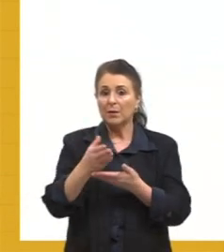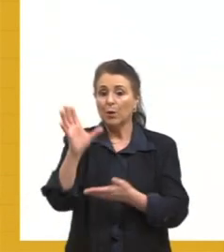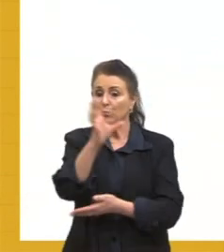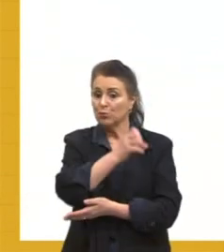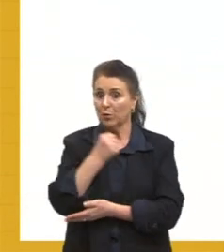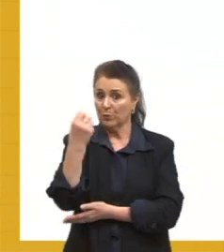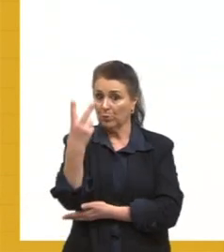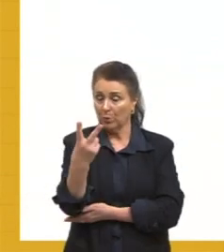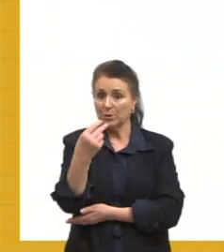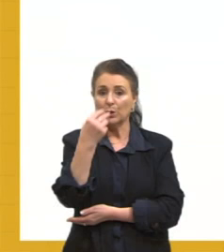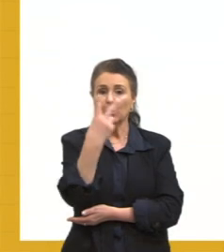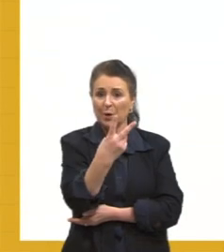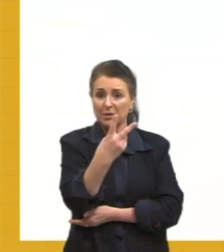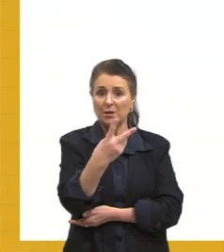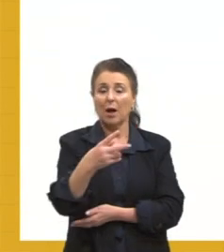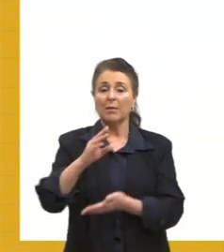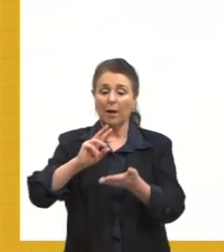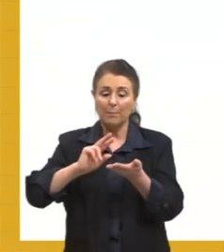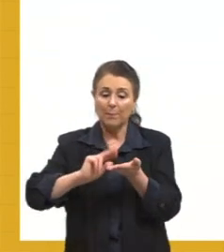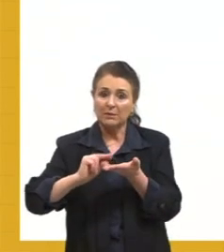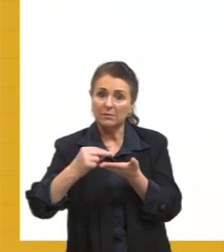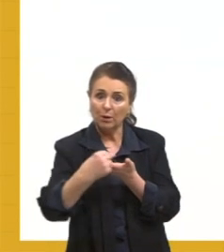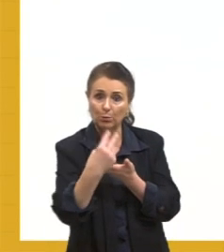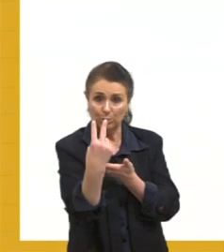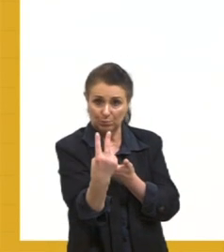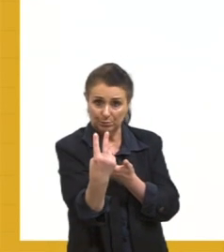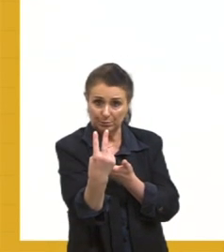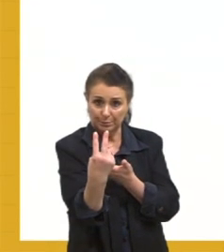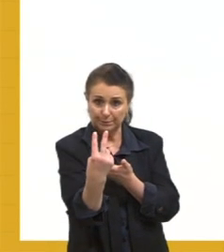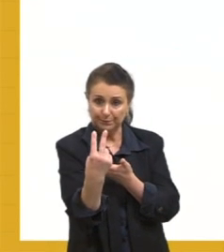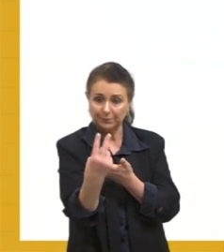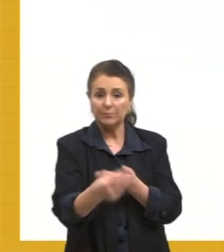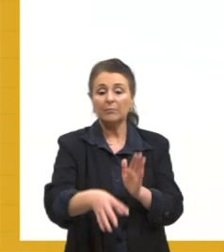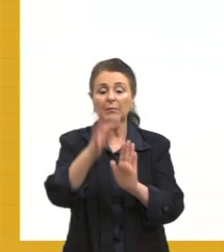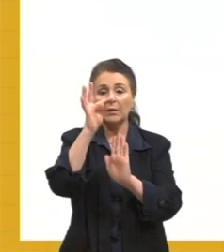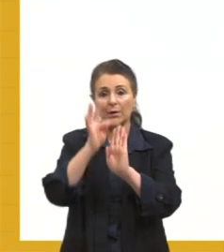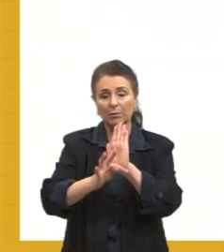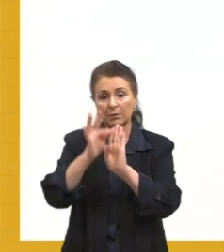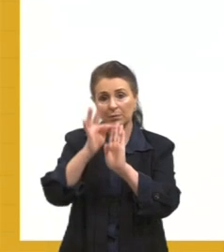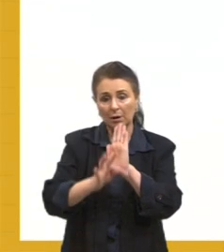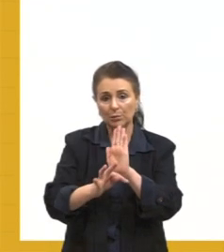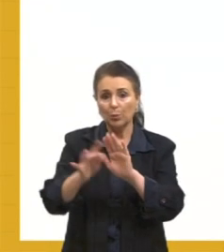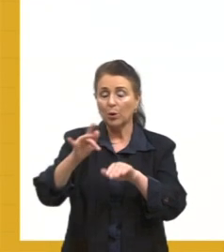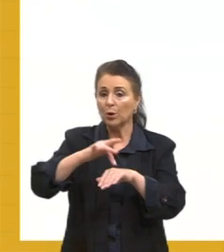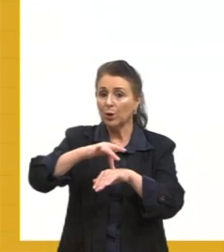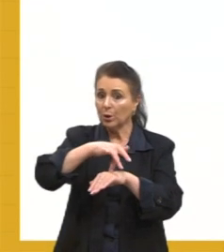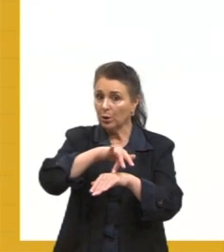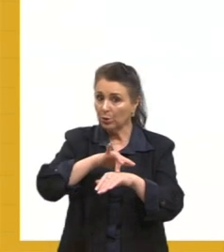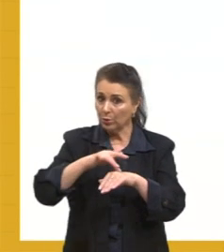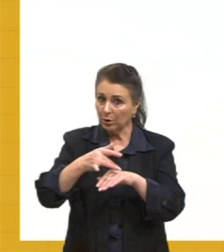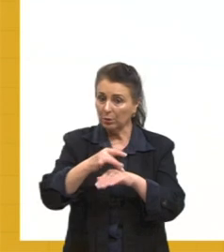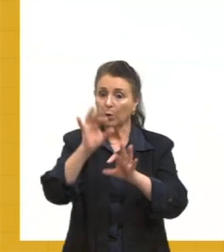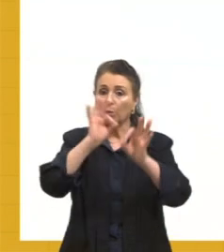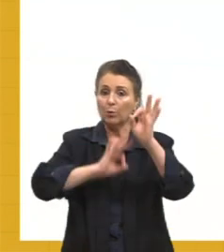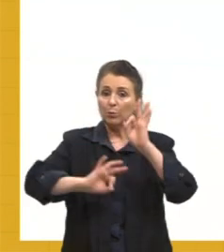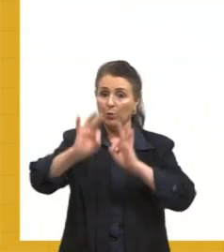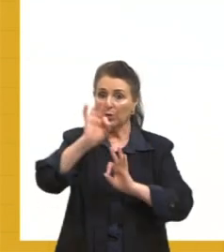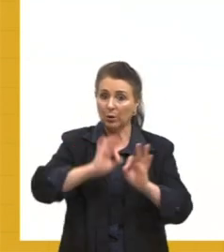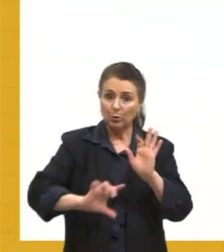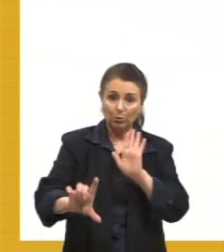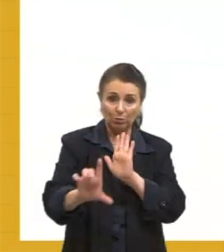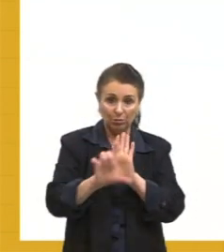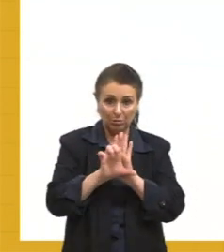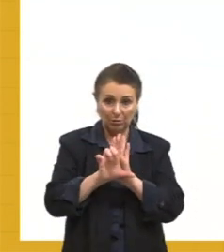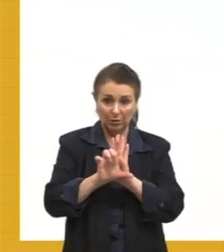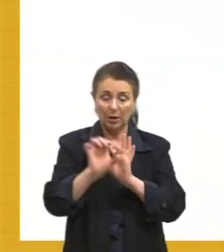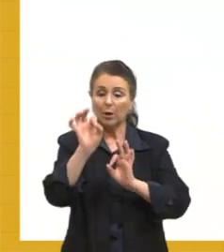pastel então ali é um texto que ironiza o projeto de lei né que